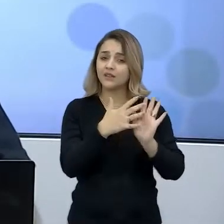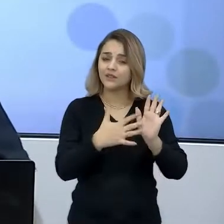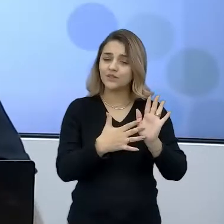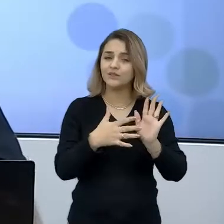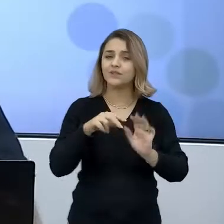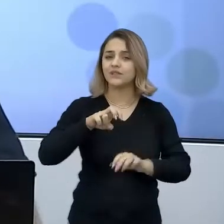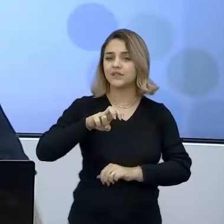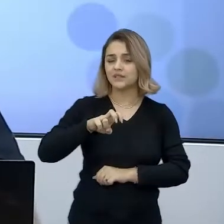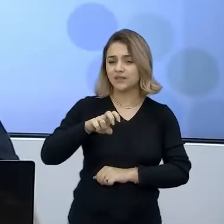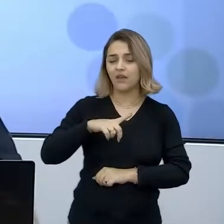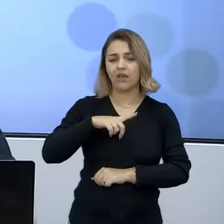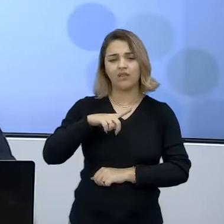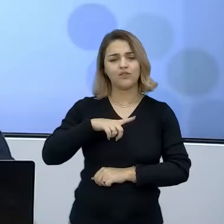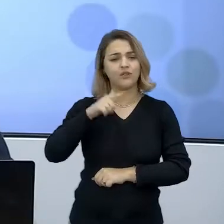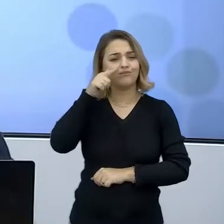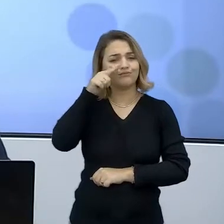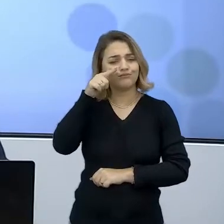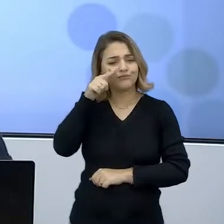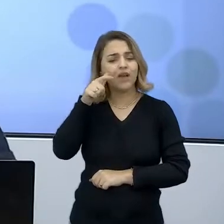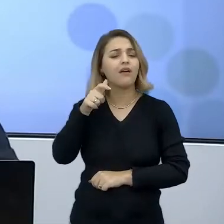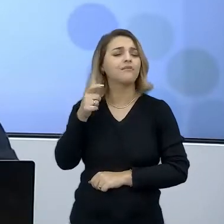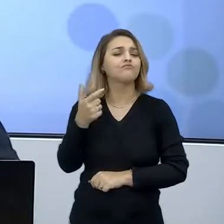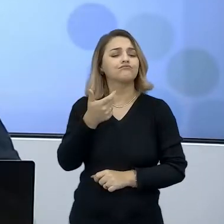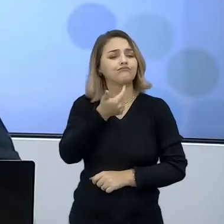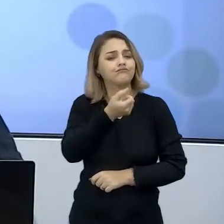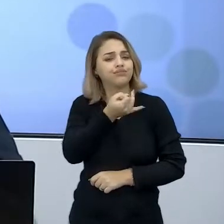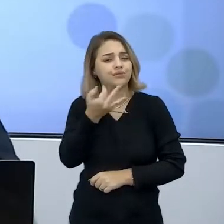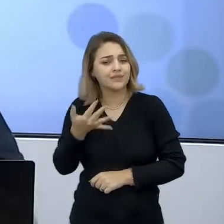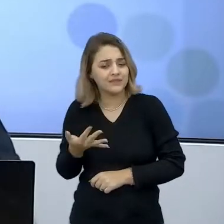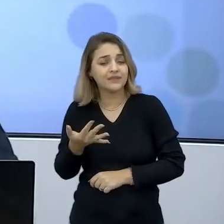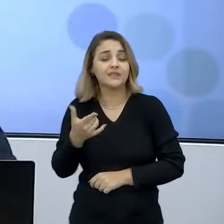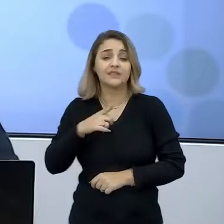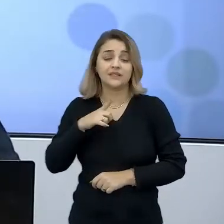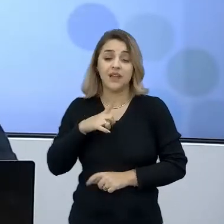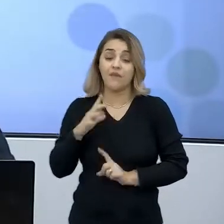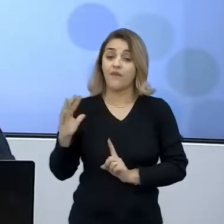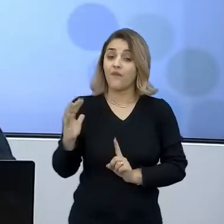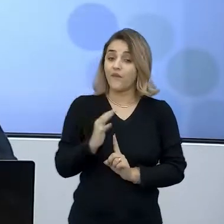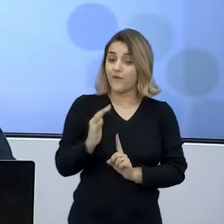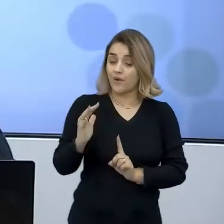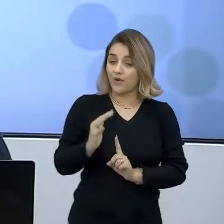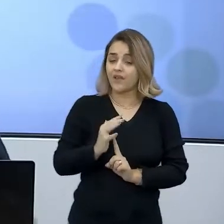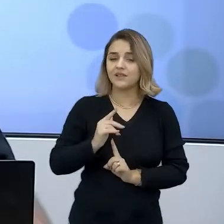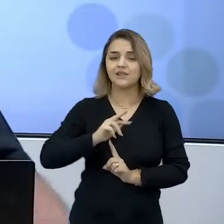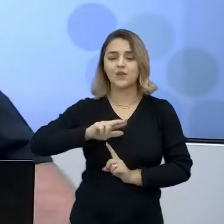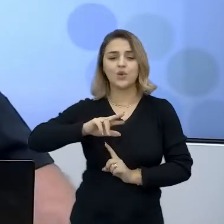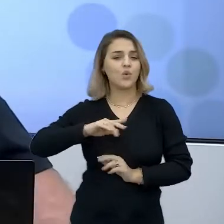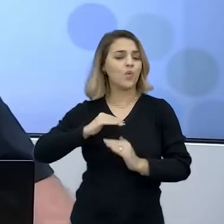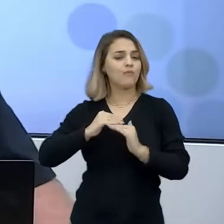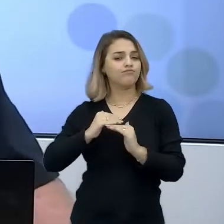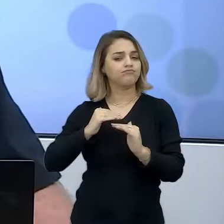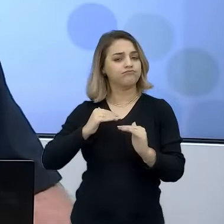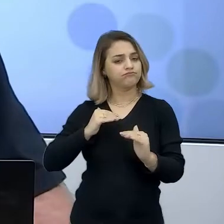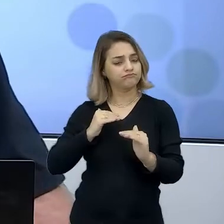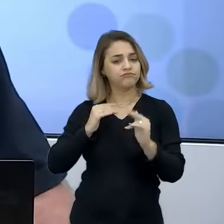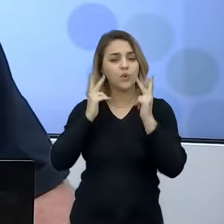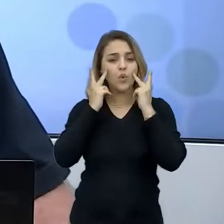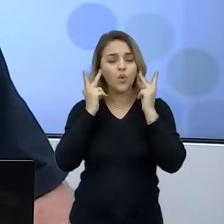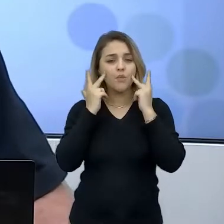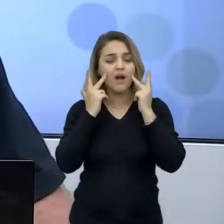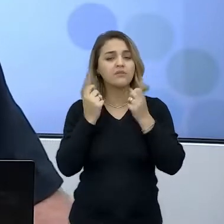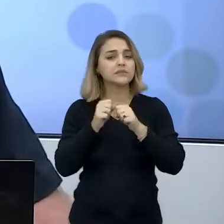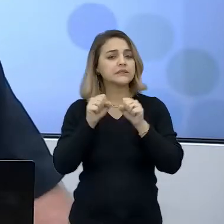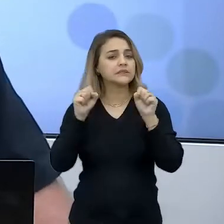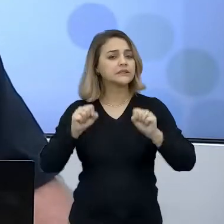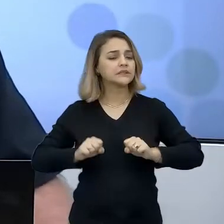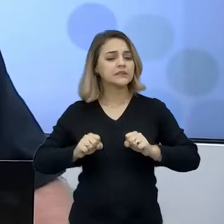Nós vimos aí por diversas vezes que qualquer consequência e não fora aí do padrão normal de qualquer sistema que